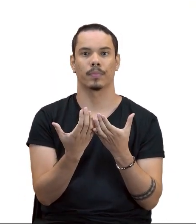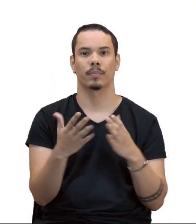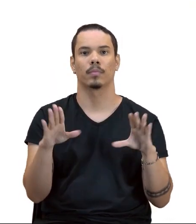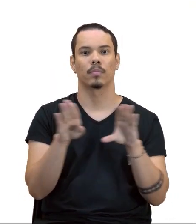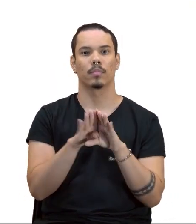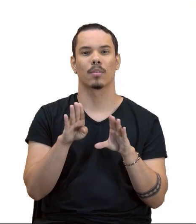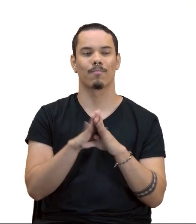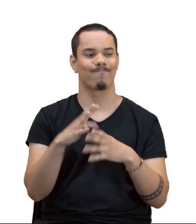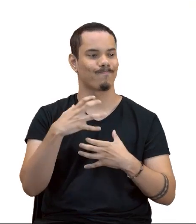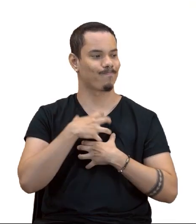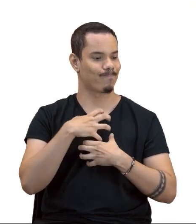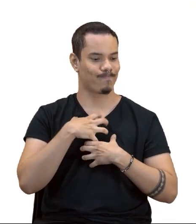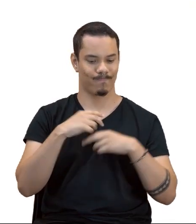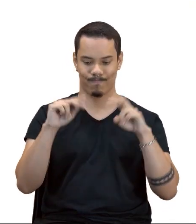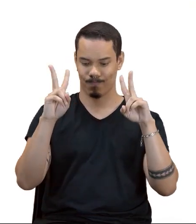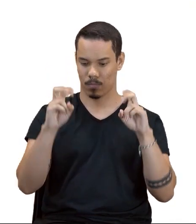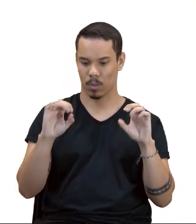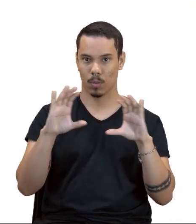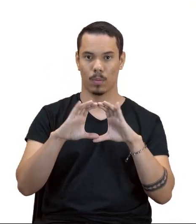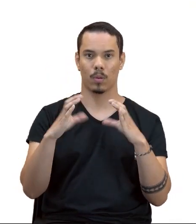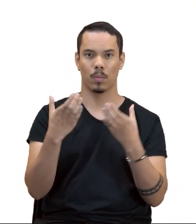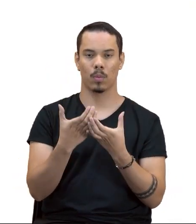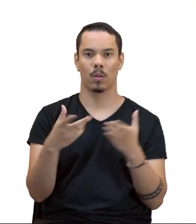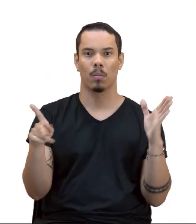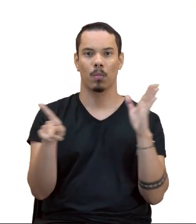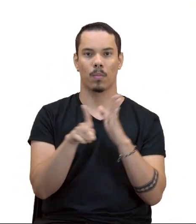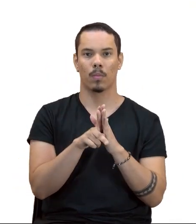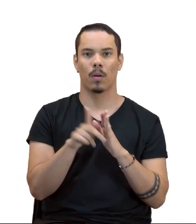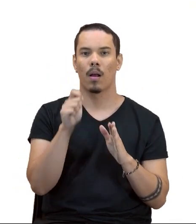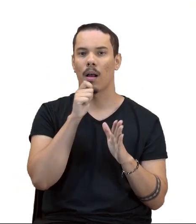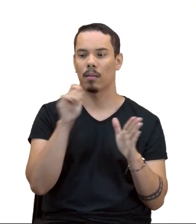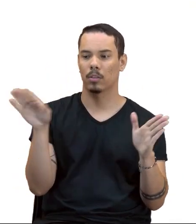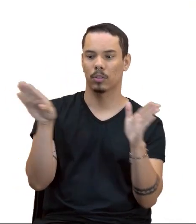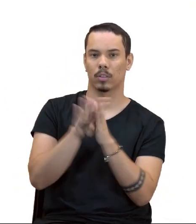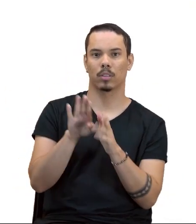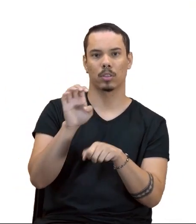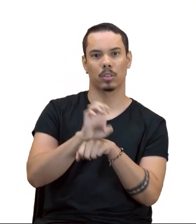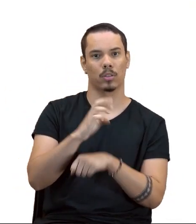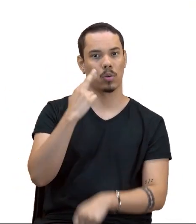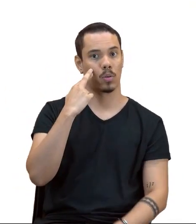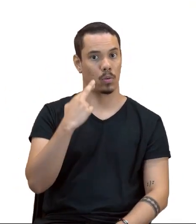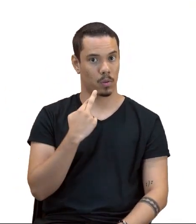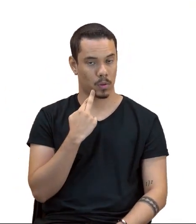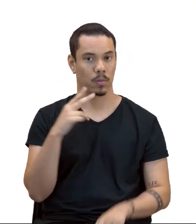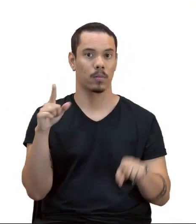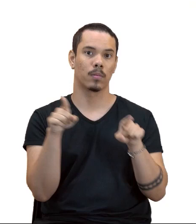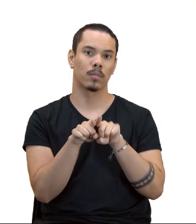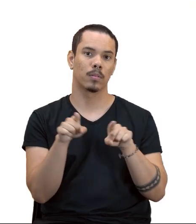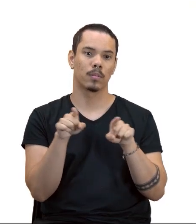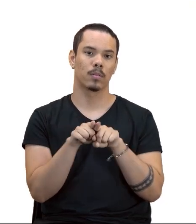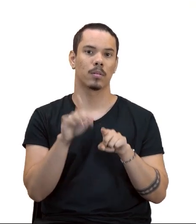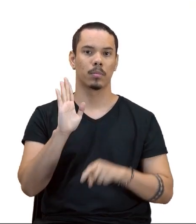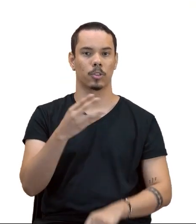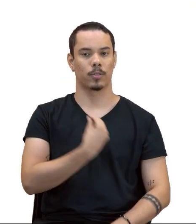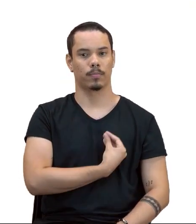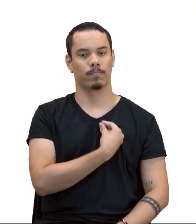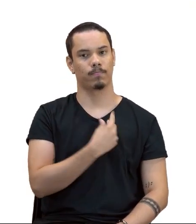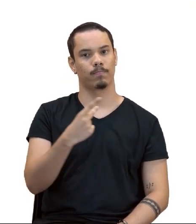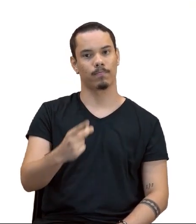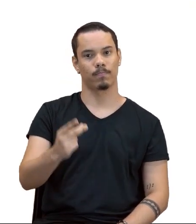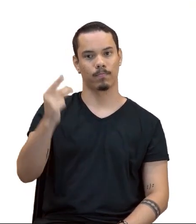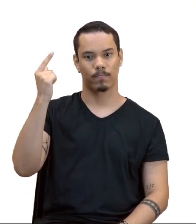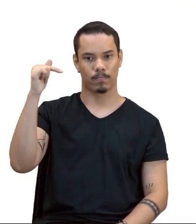tensão entre a comunidade que estava chegando no estado de Rondônia e também a comunidade que já vivia aqui nesse local, que